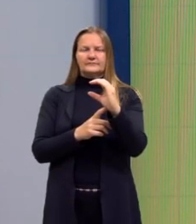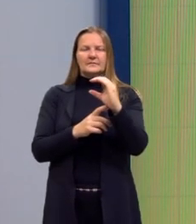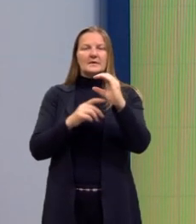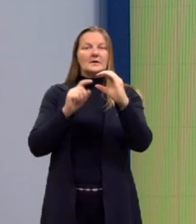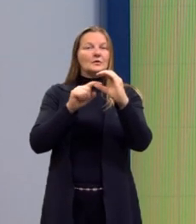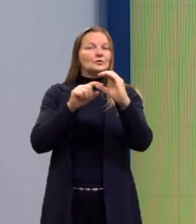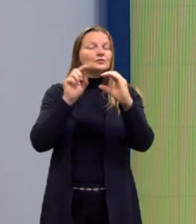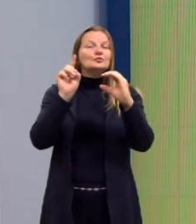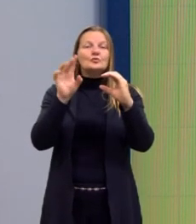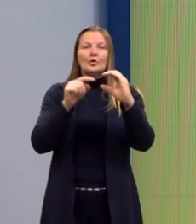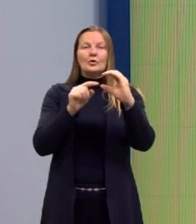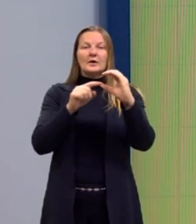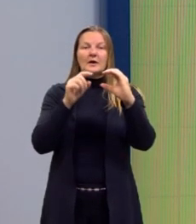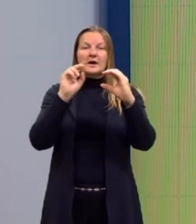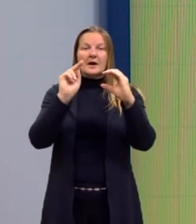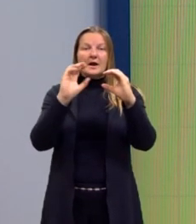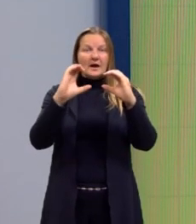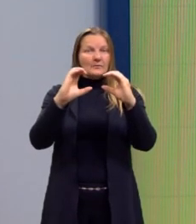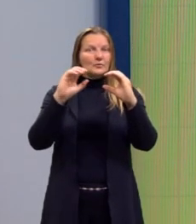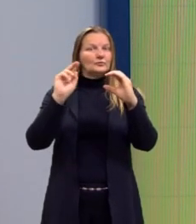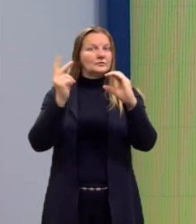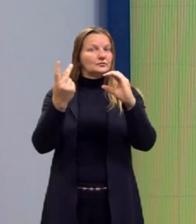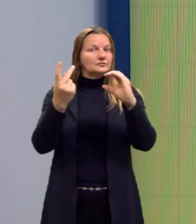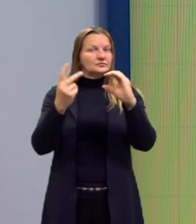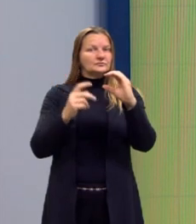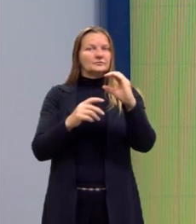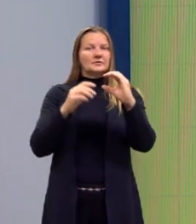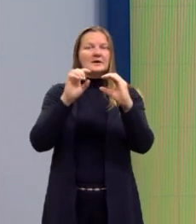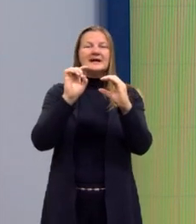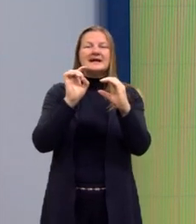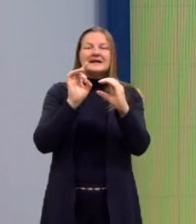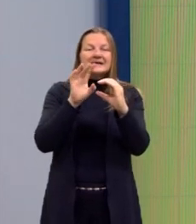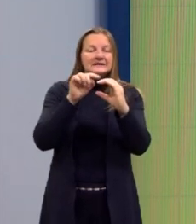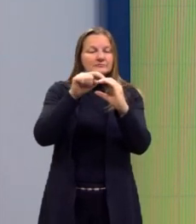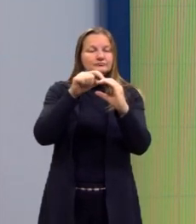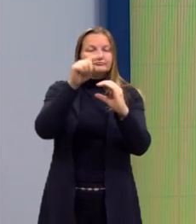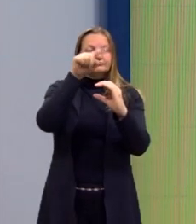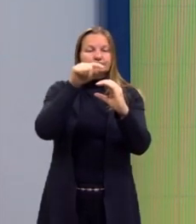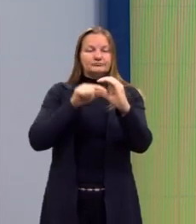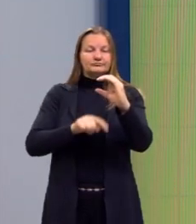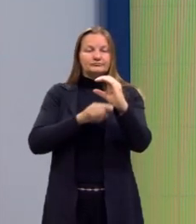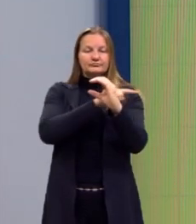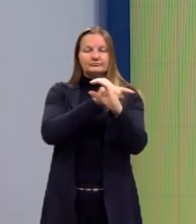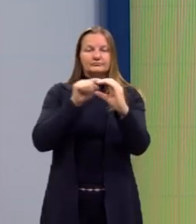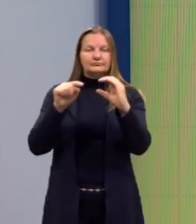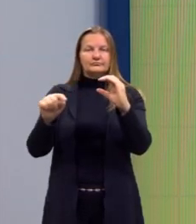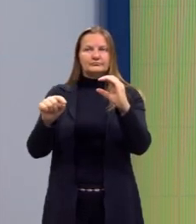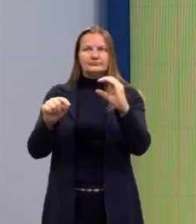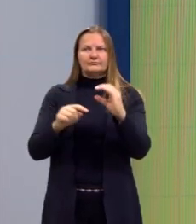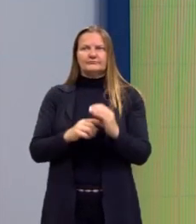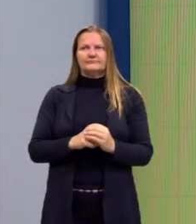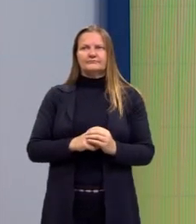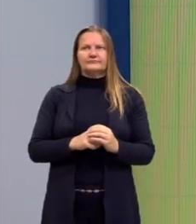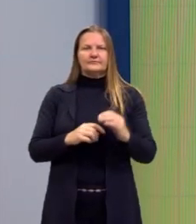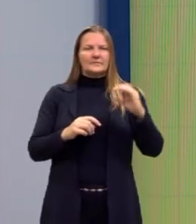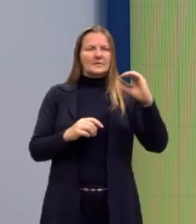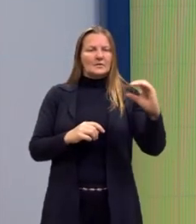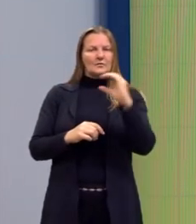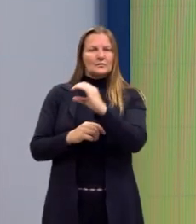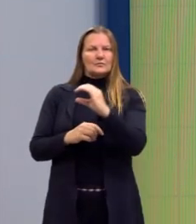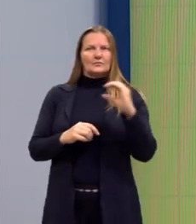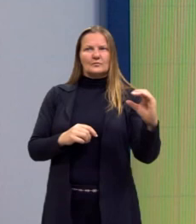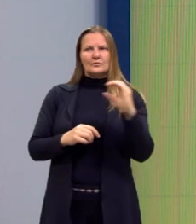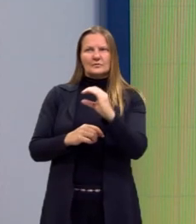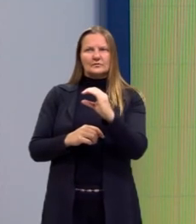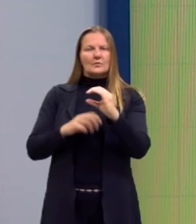hidrogênio apenas na haste composto então cada carbono vai fazer quatro ligações pode ser entre átomos de